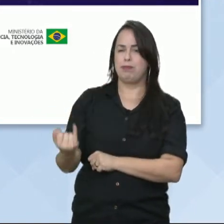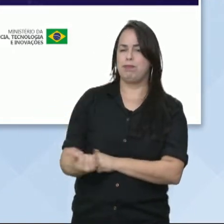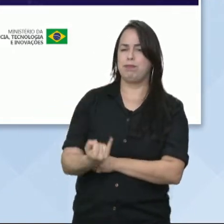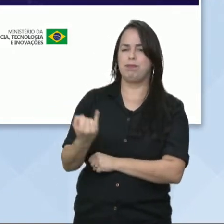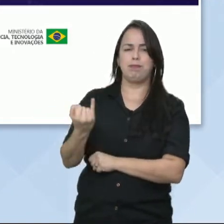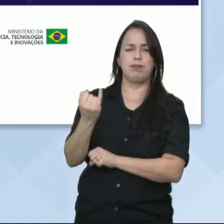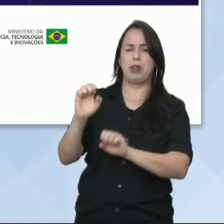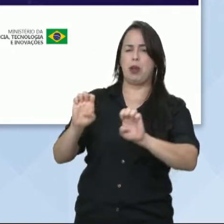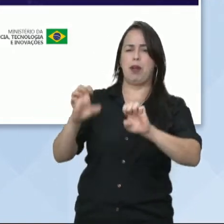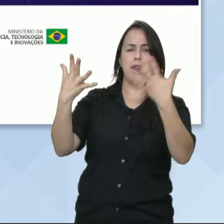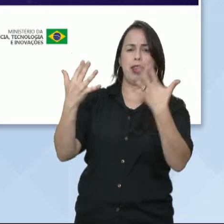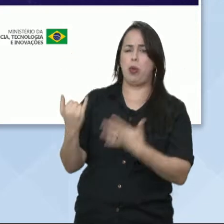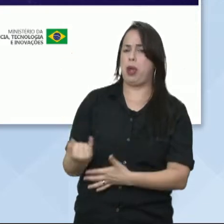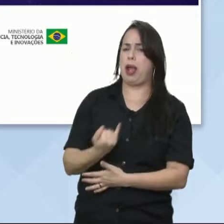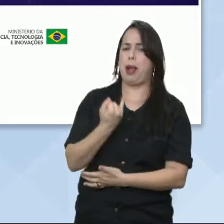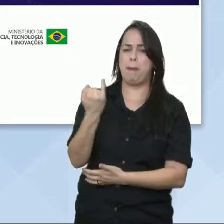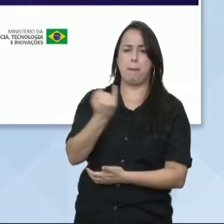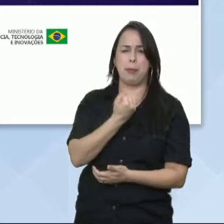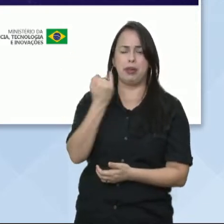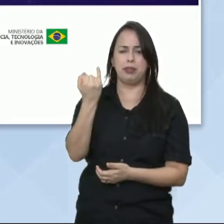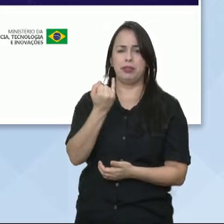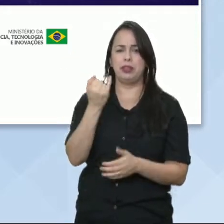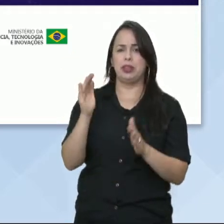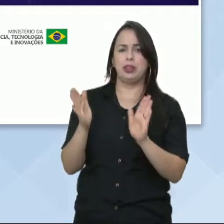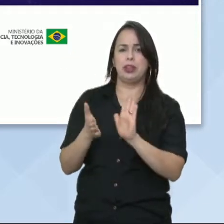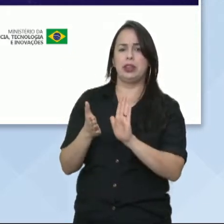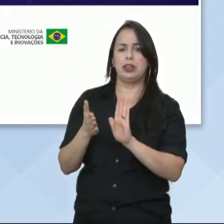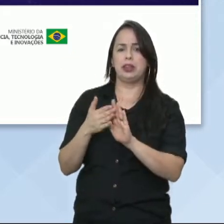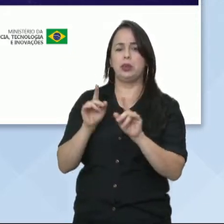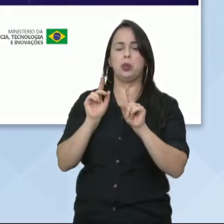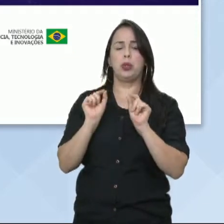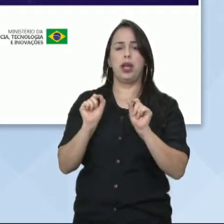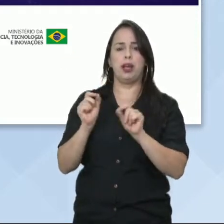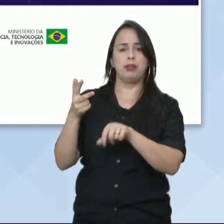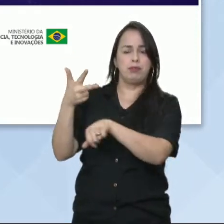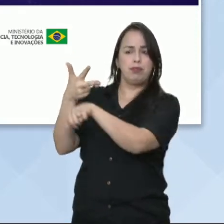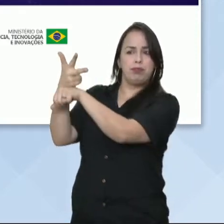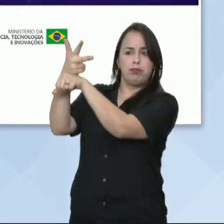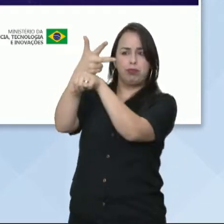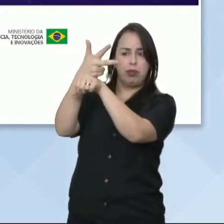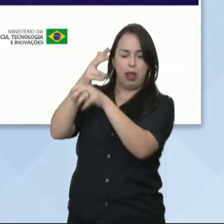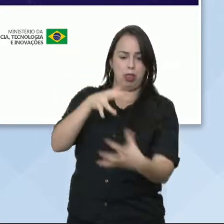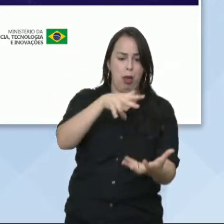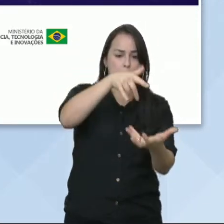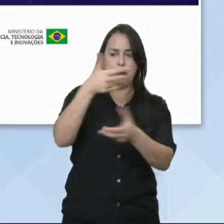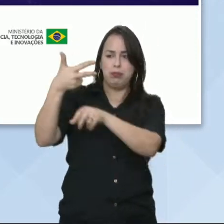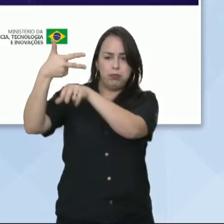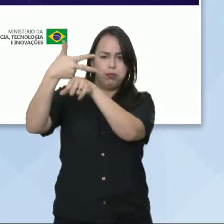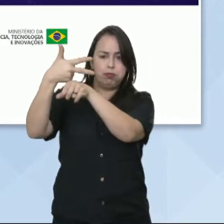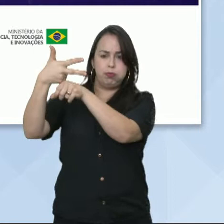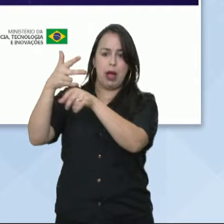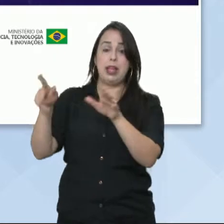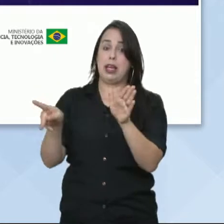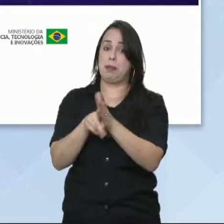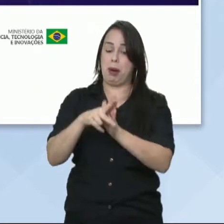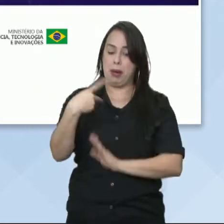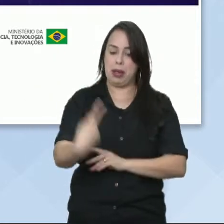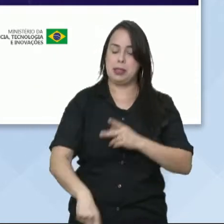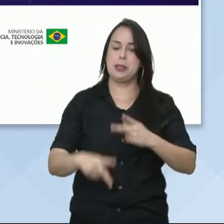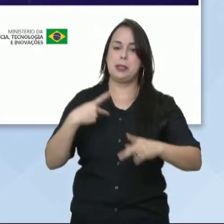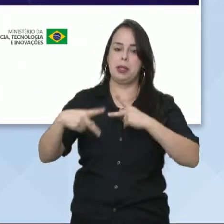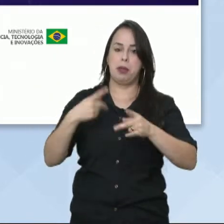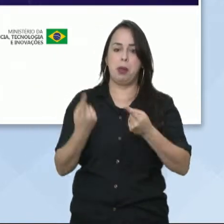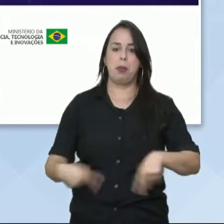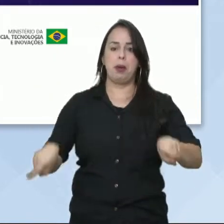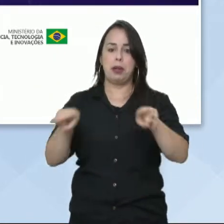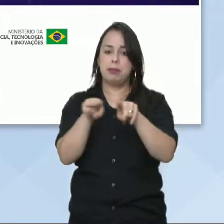importante evento que trata da comunidade espacial mundial. E aqui em São José dos Campos, nessa